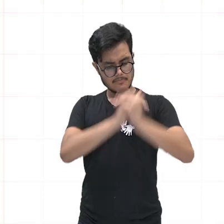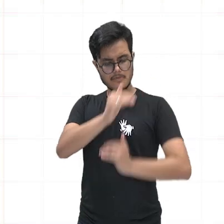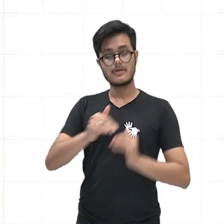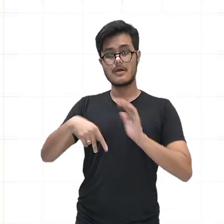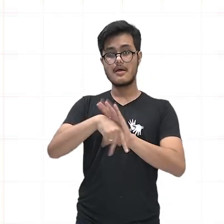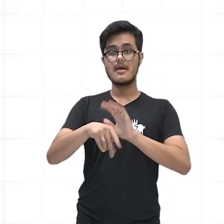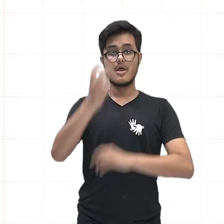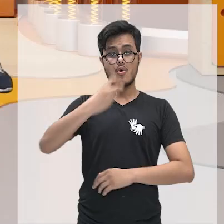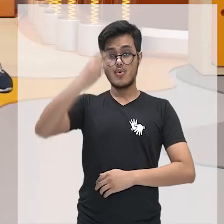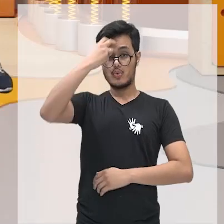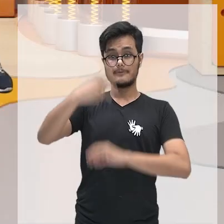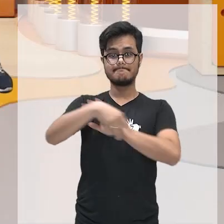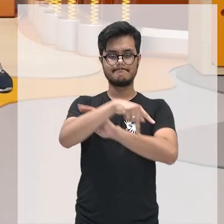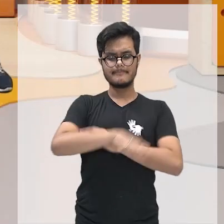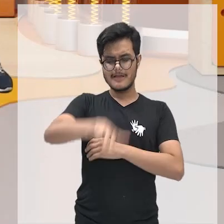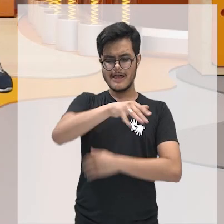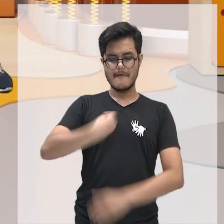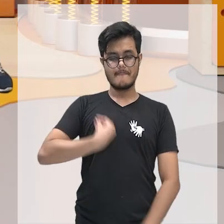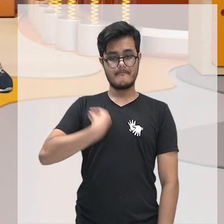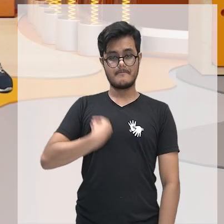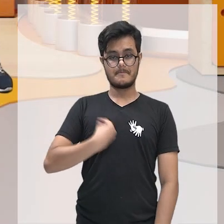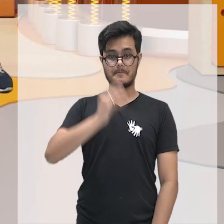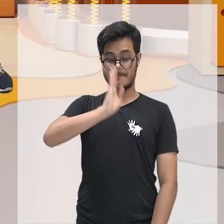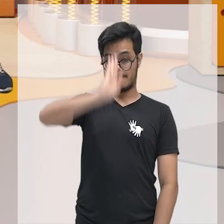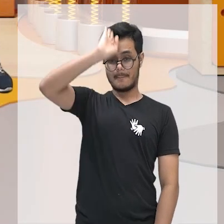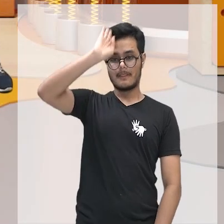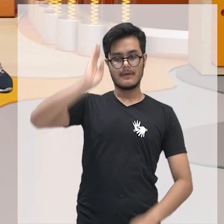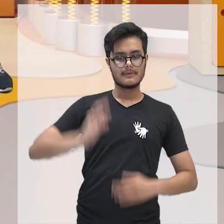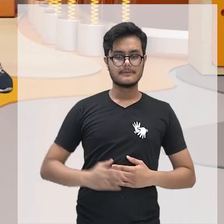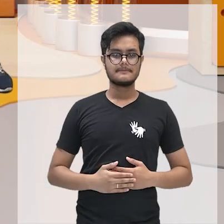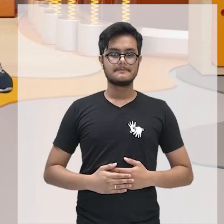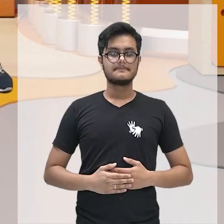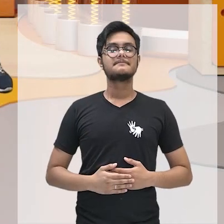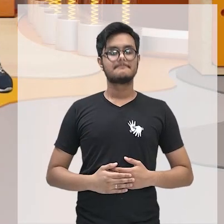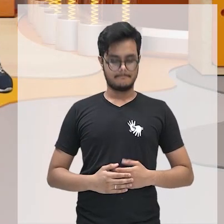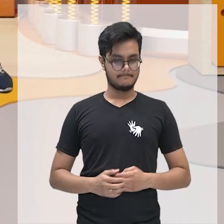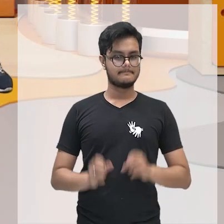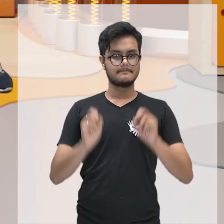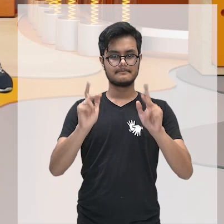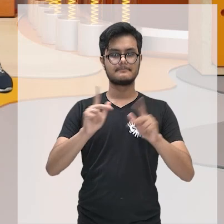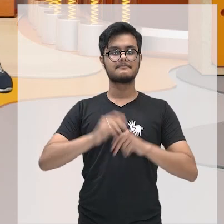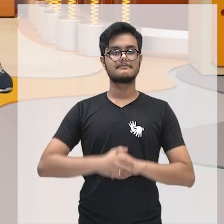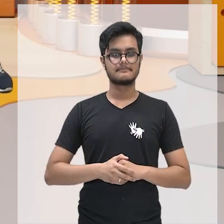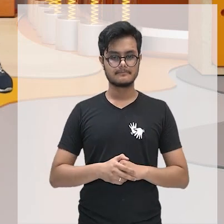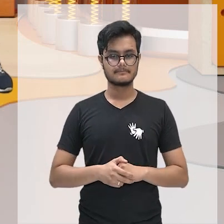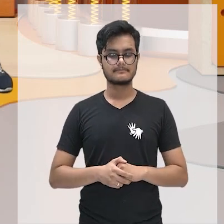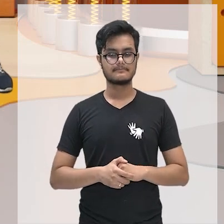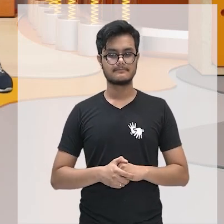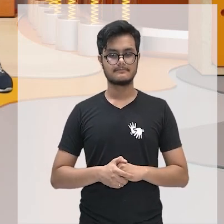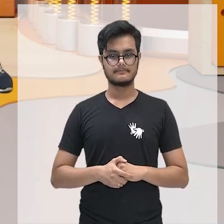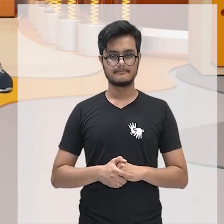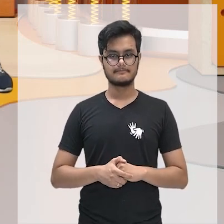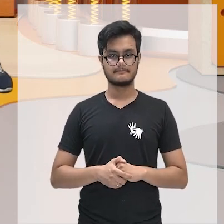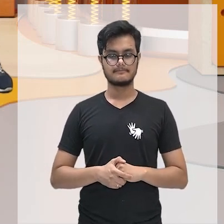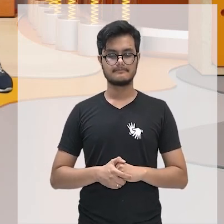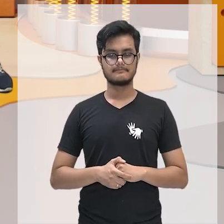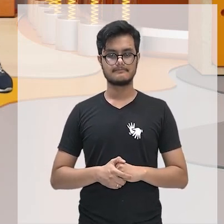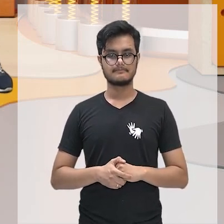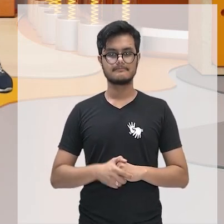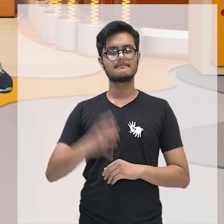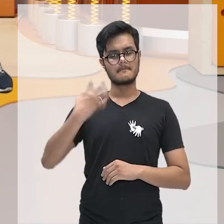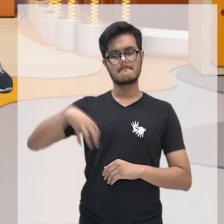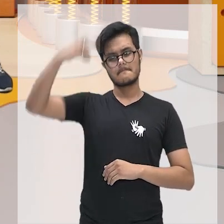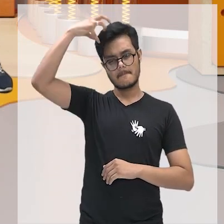Cultural de Roma tá então a gente vai ter aí numa Pompilho eh sucedendo Romo e o seu reinado